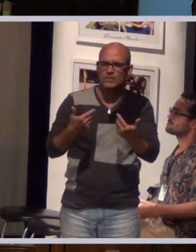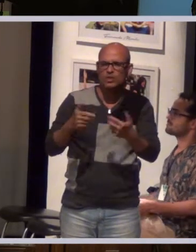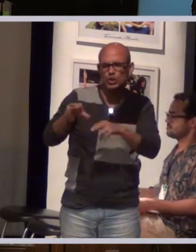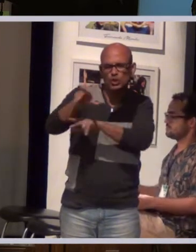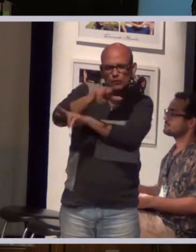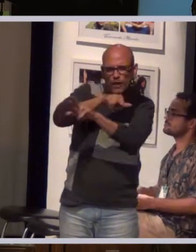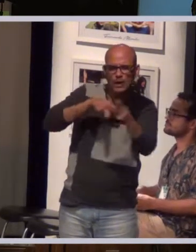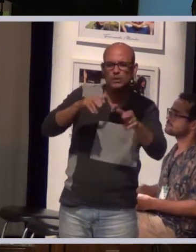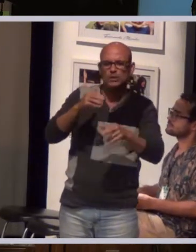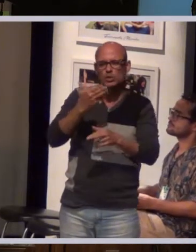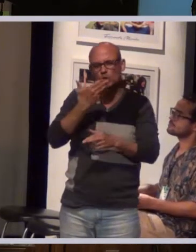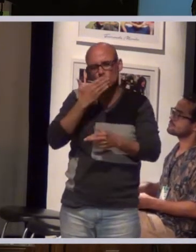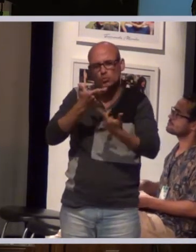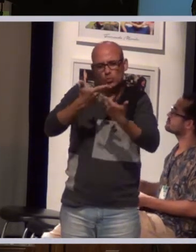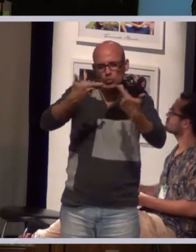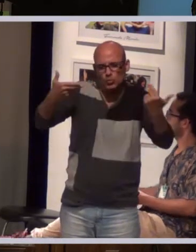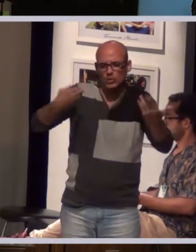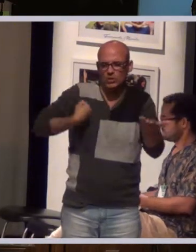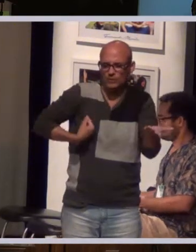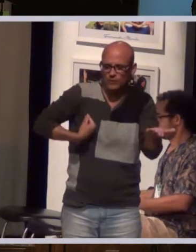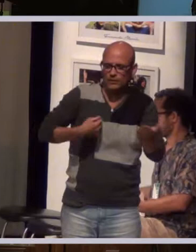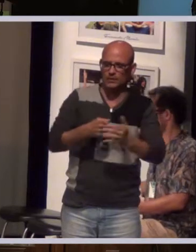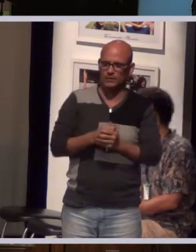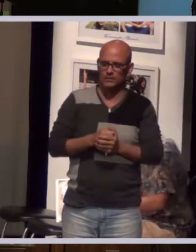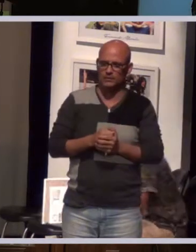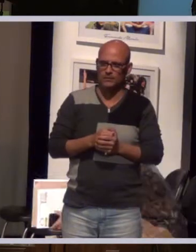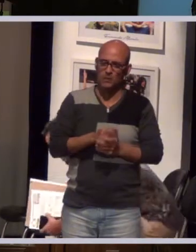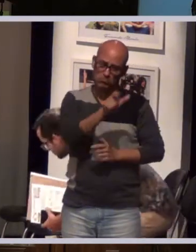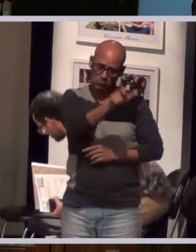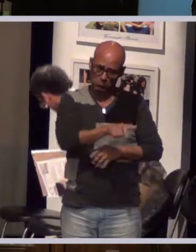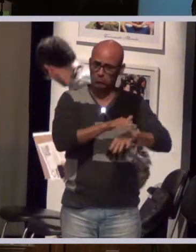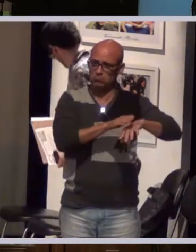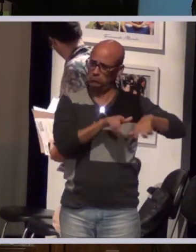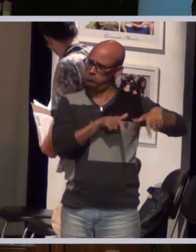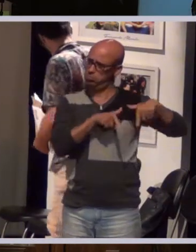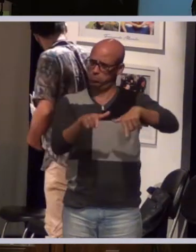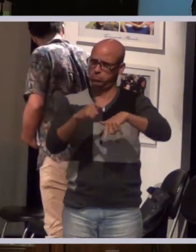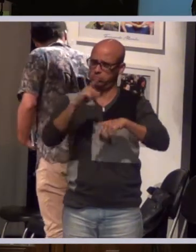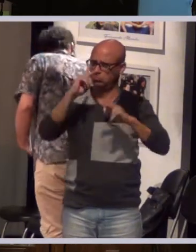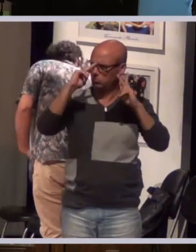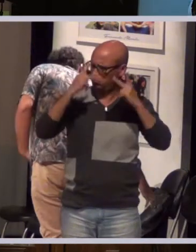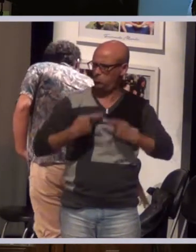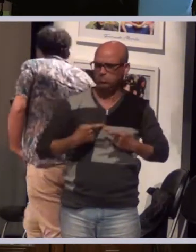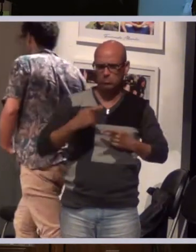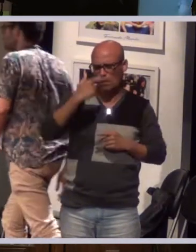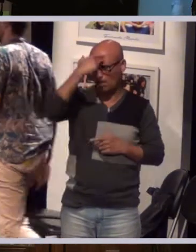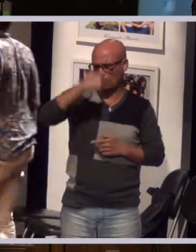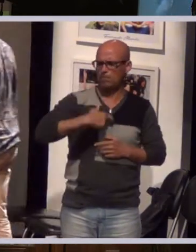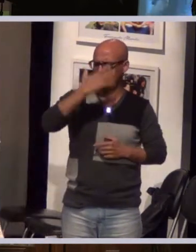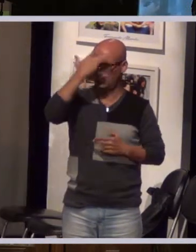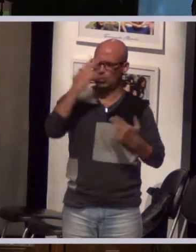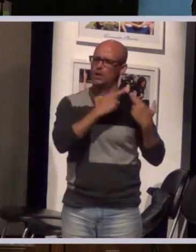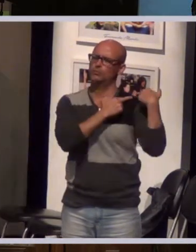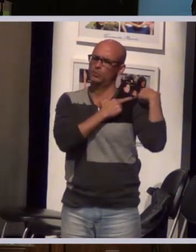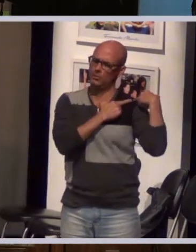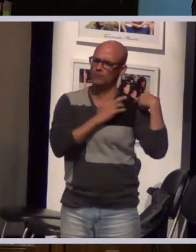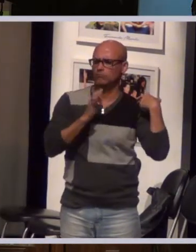diferentes circunstâncias da vida, de forma que possa agir como pessoa responsável e justa.